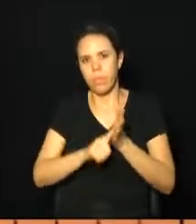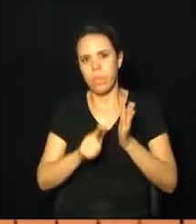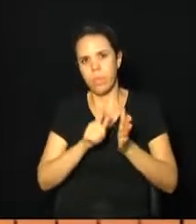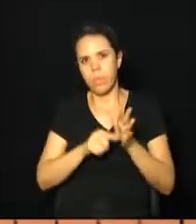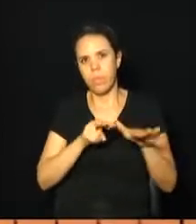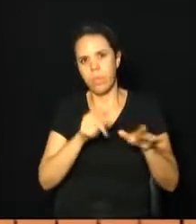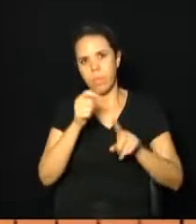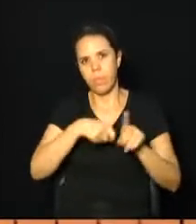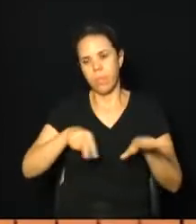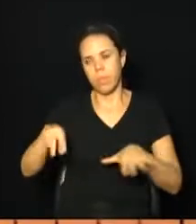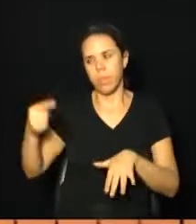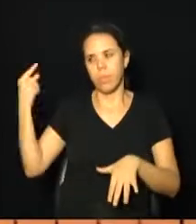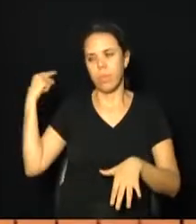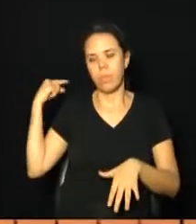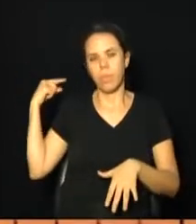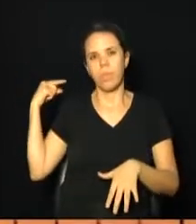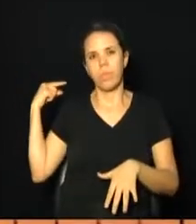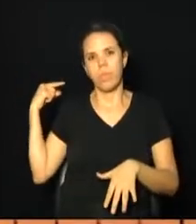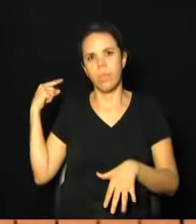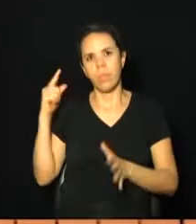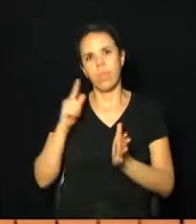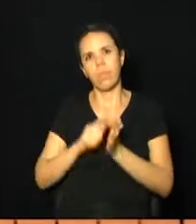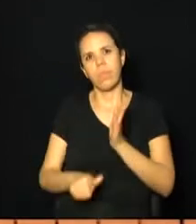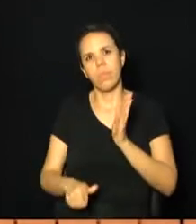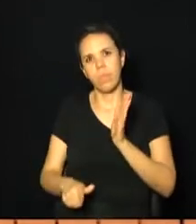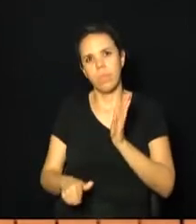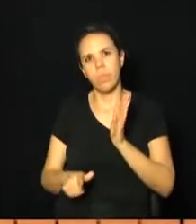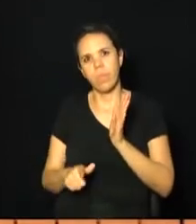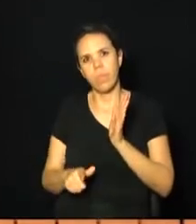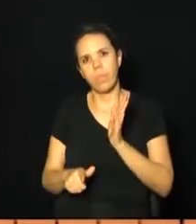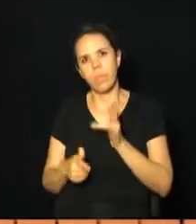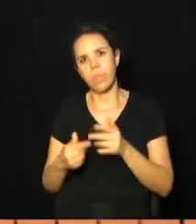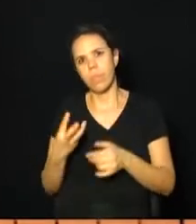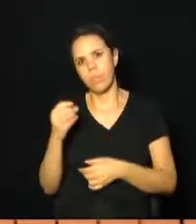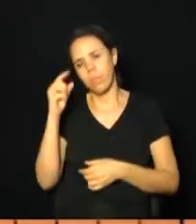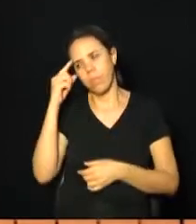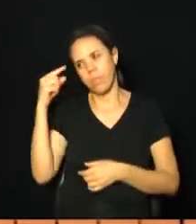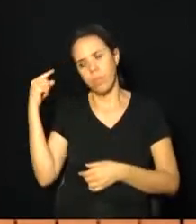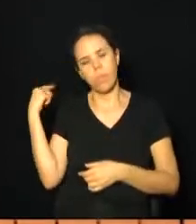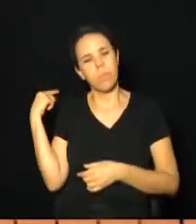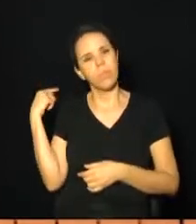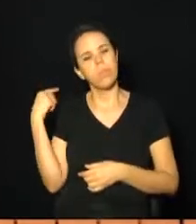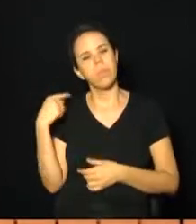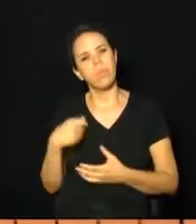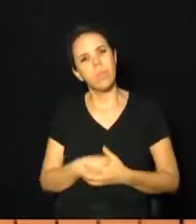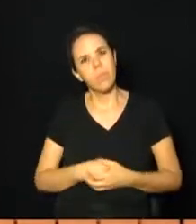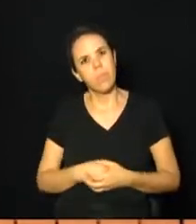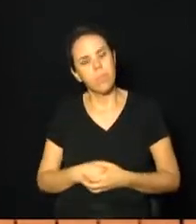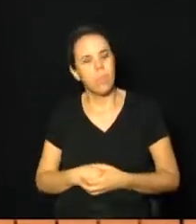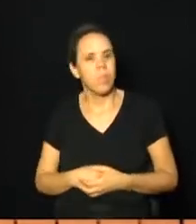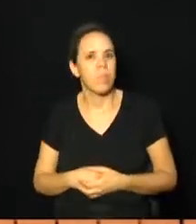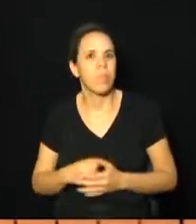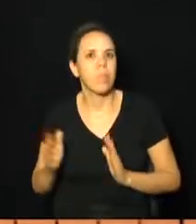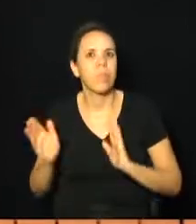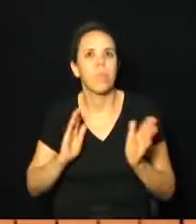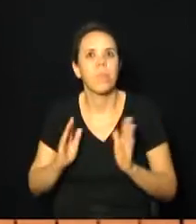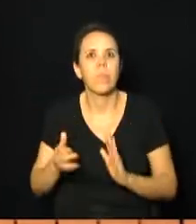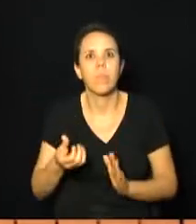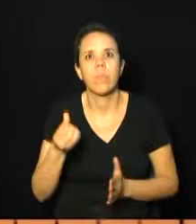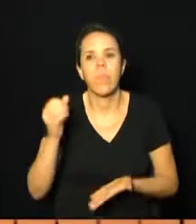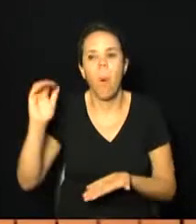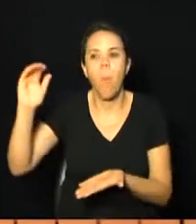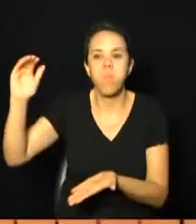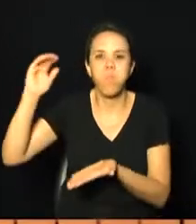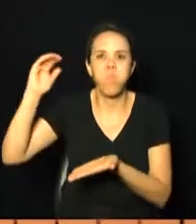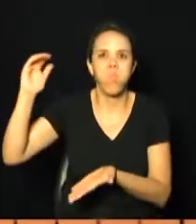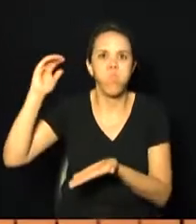Mês passado, se eu não me engano, foi essa limpeza, coisa de 30 dias, e saiu um caminhão com 6